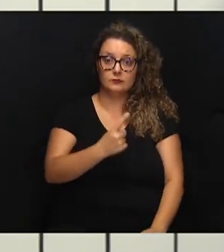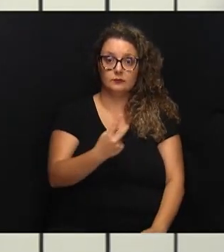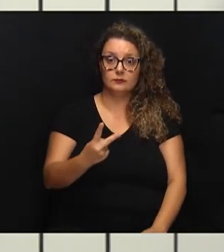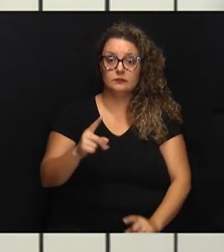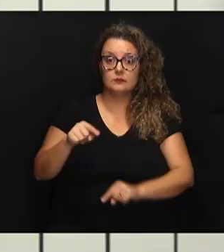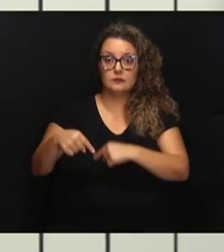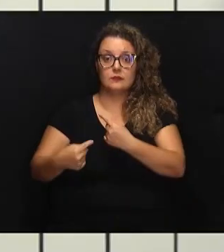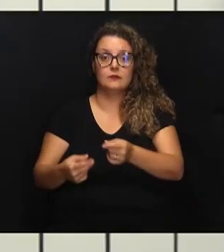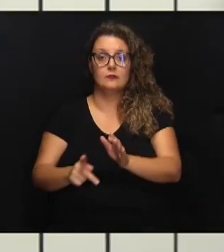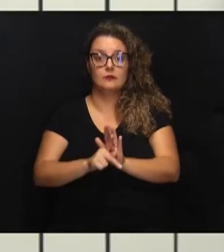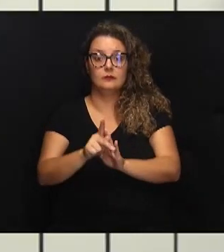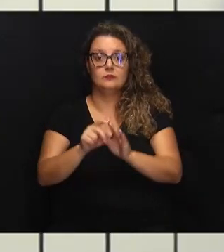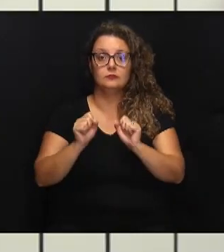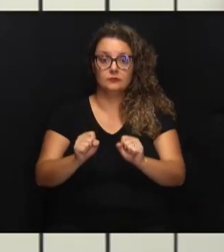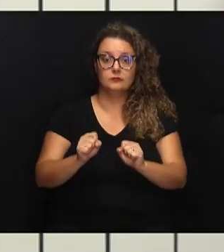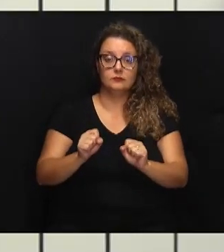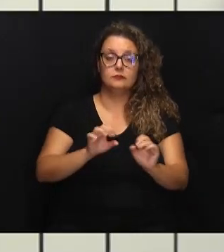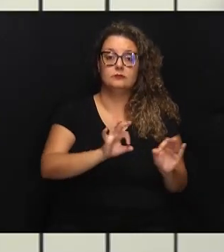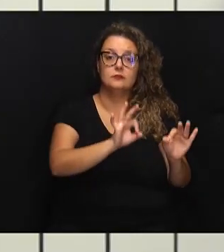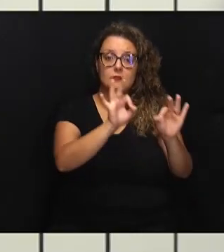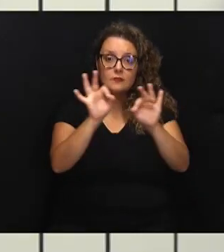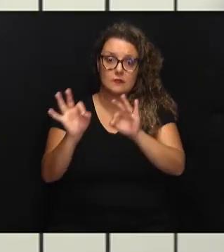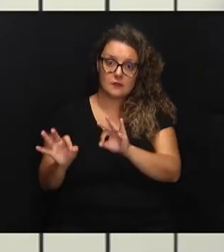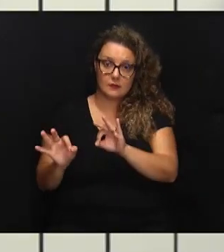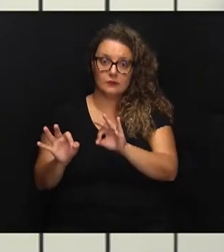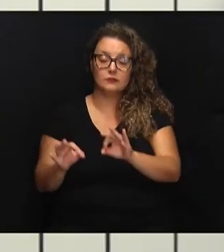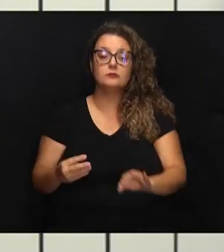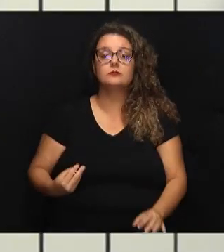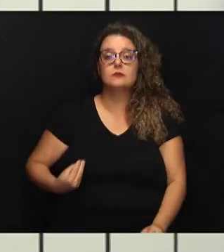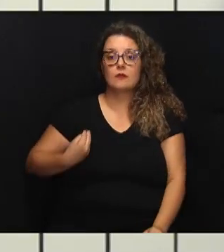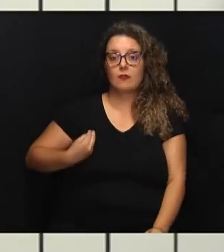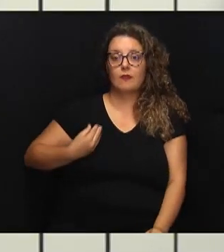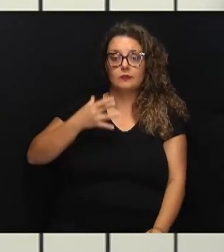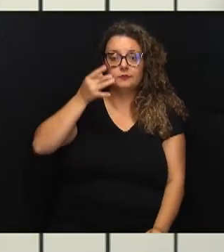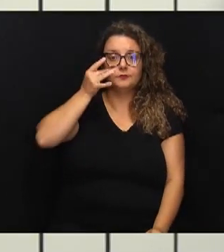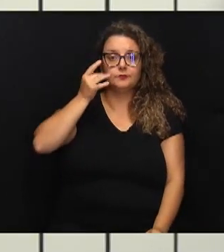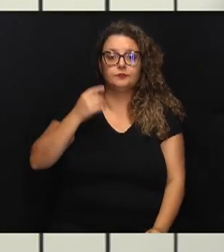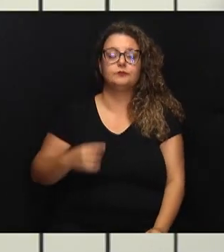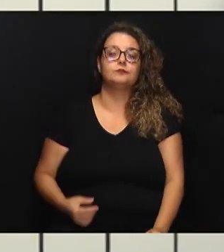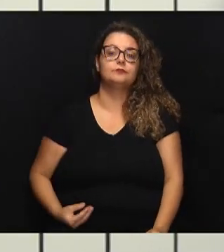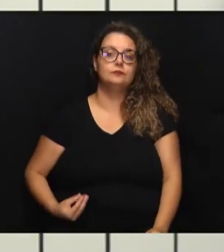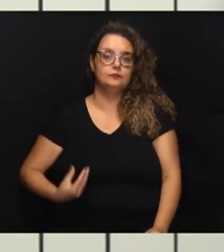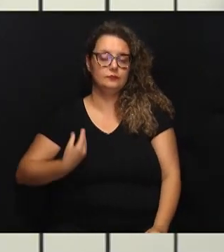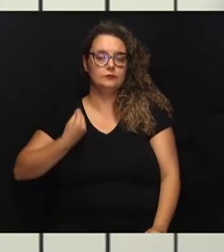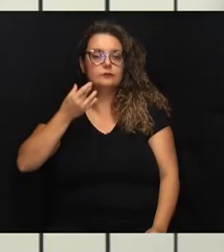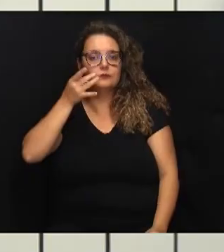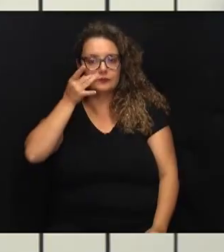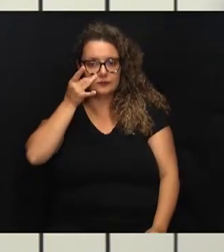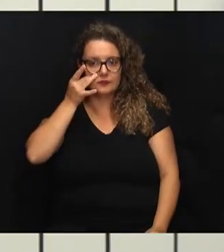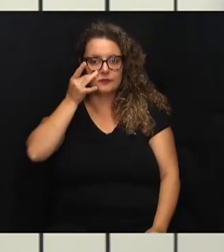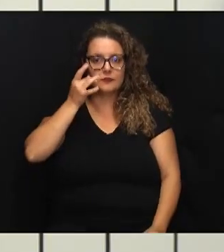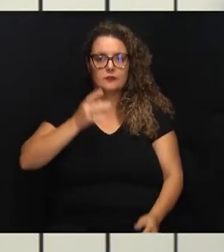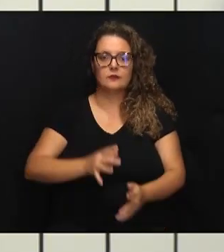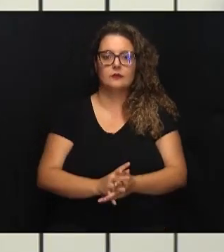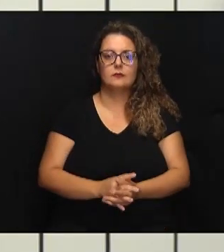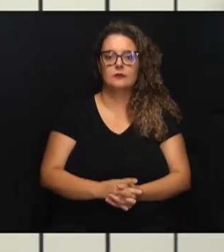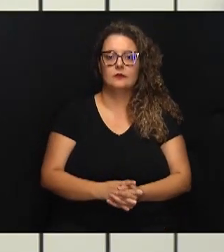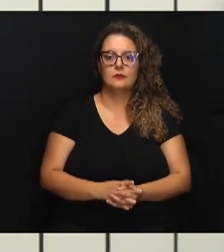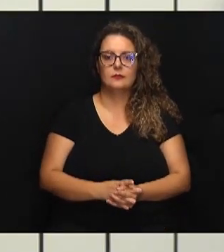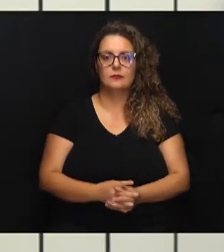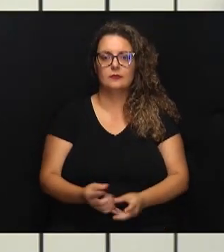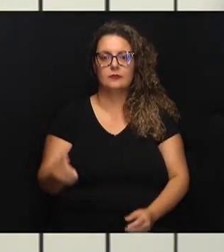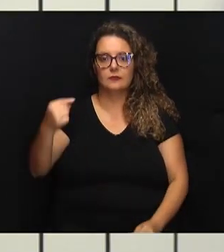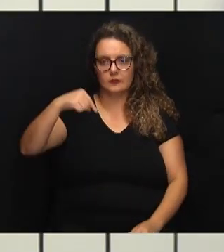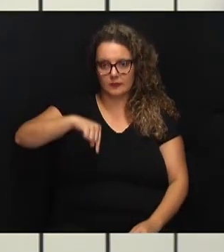outros e você pode acompanhar ao vivo aqui presencialmente vindo aqui